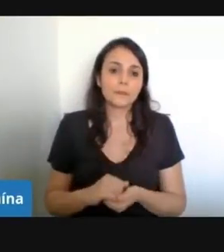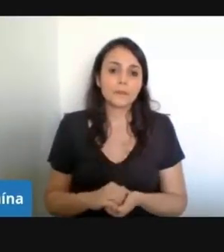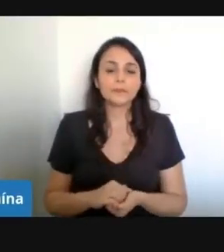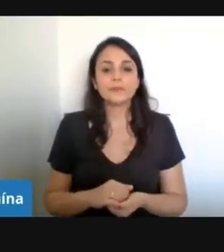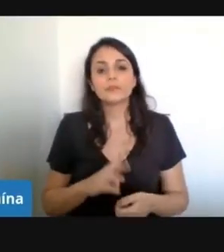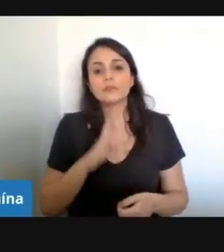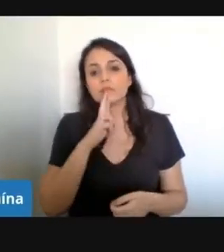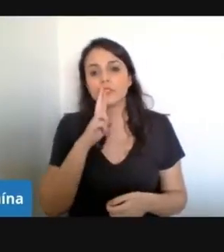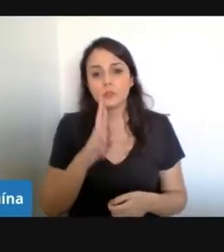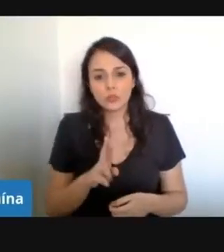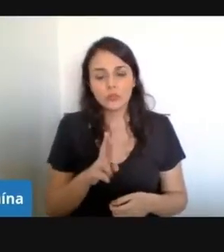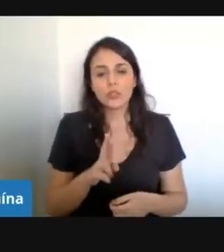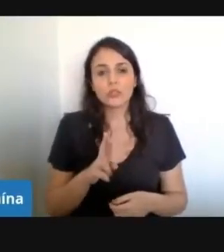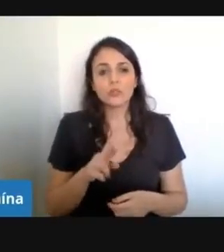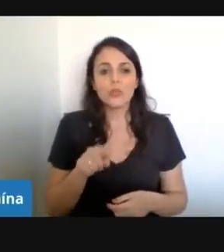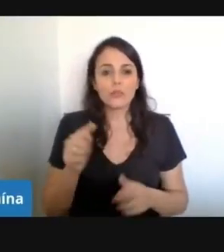respondendo a